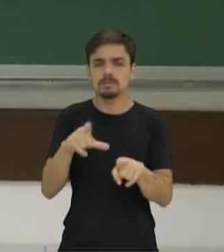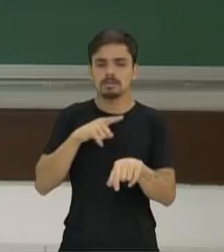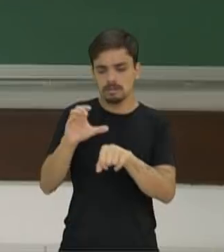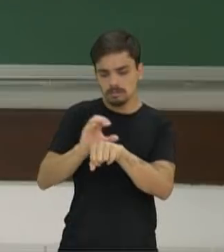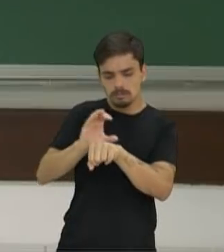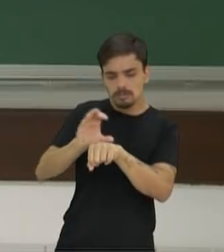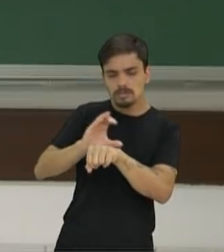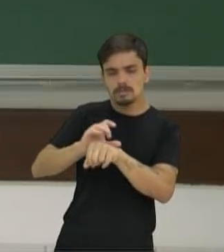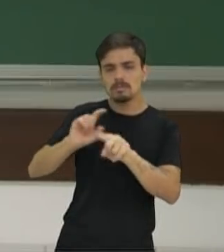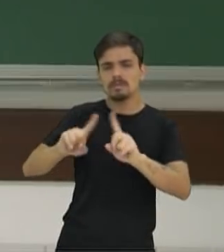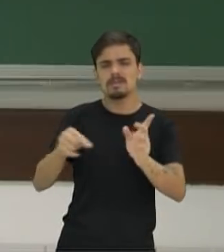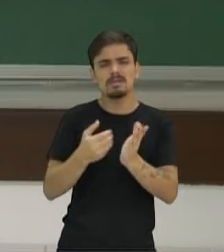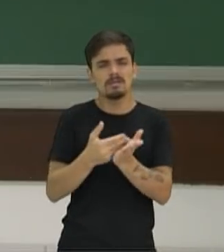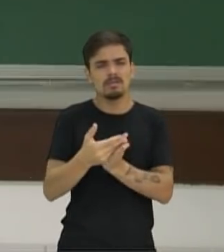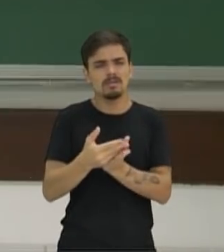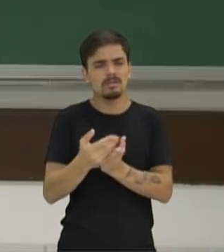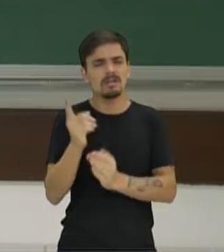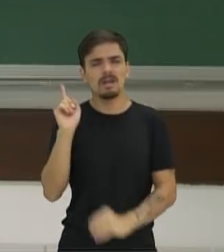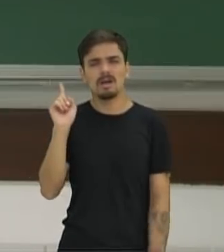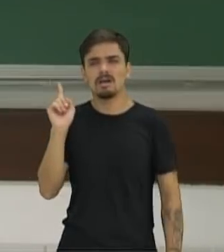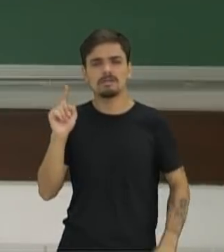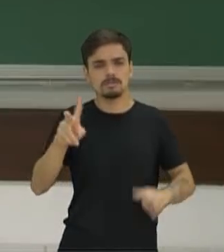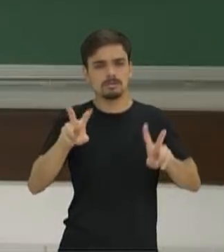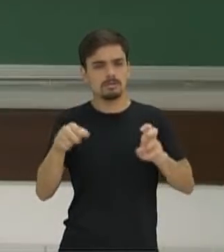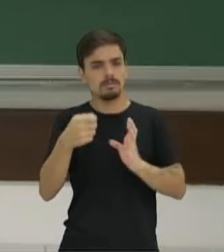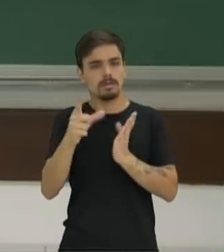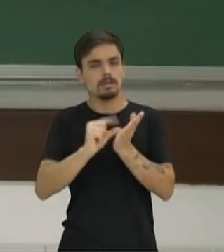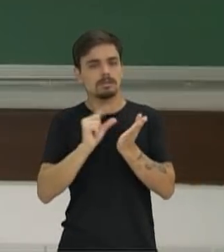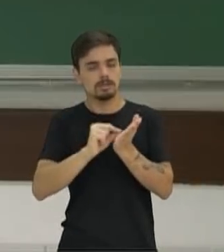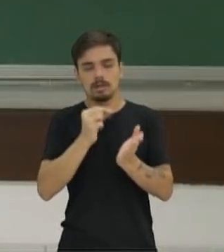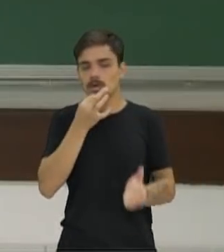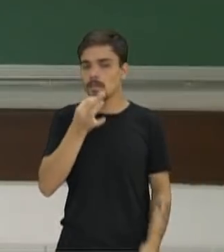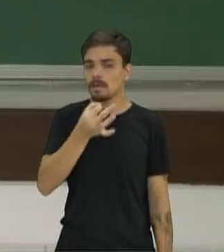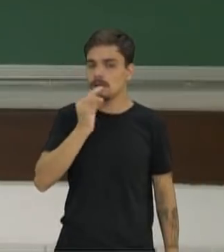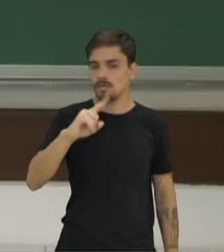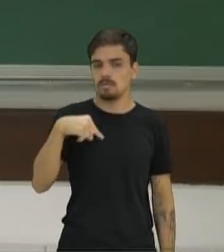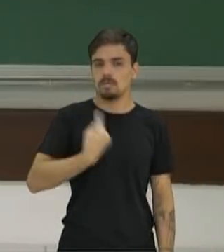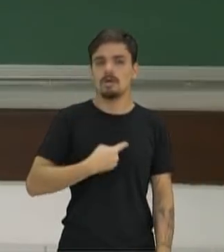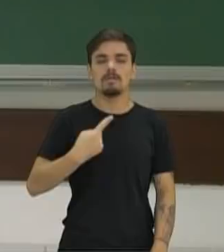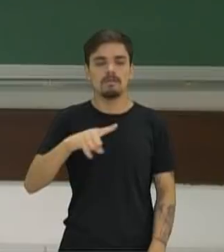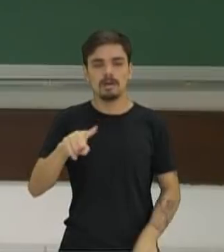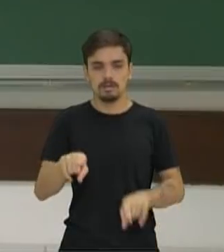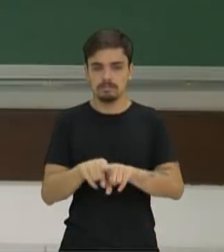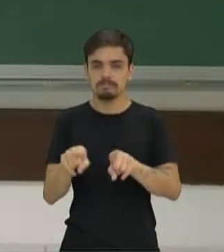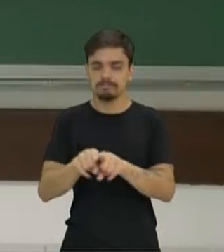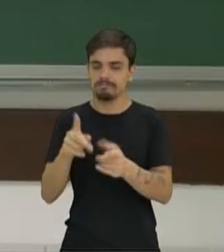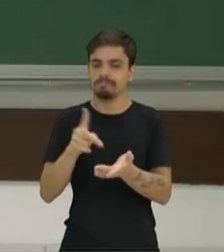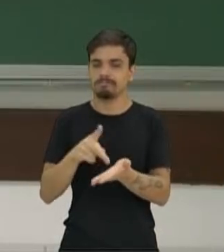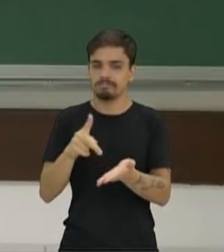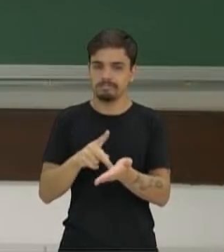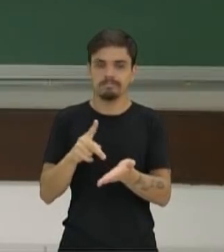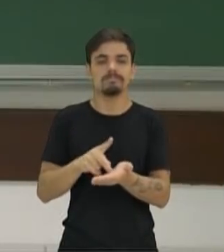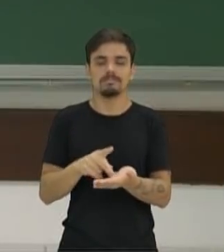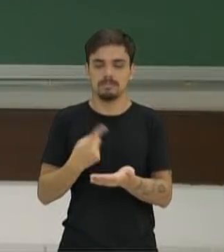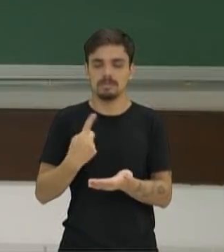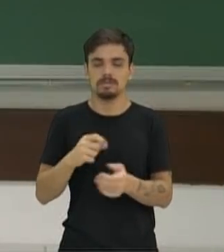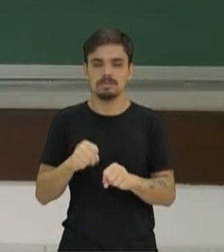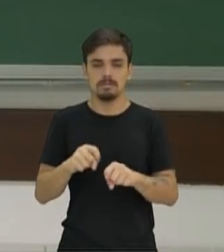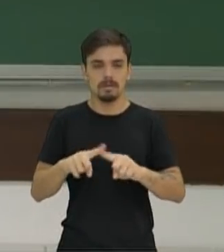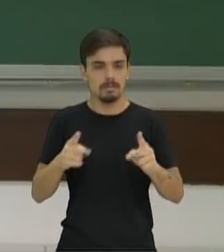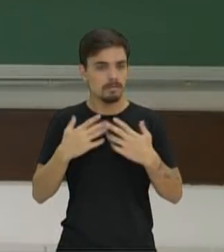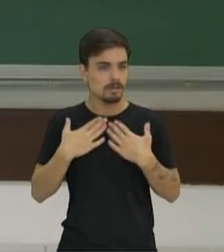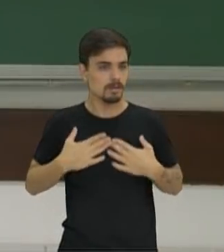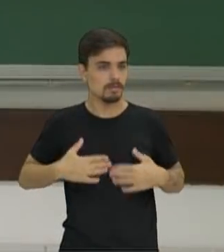Constituição, mas ele disse lá no início que a gente ia falar sobre artigo de opinião, é porque nós vamos chegar lá, podem ficar bem tranquilos.